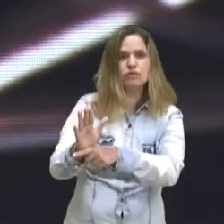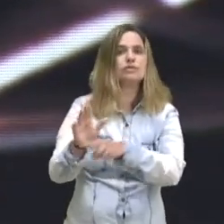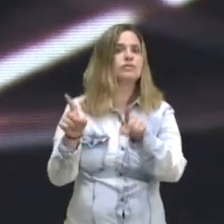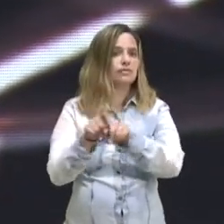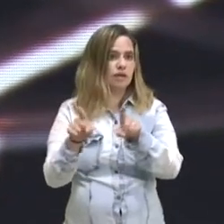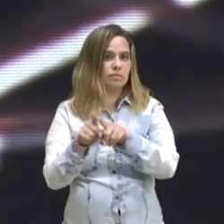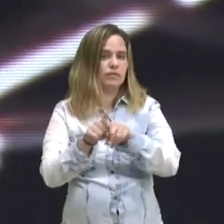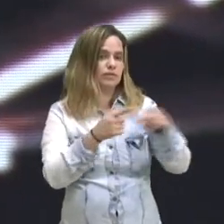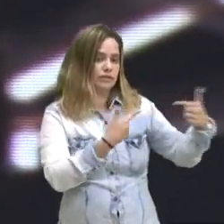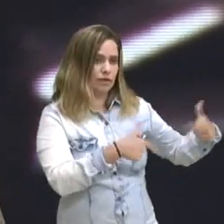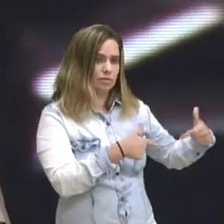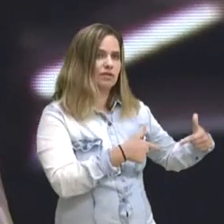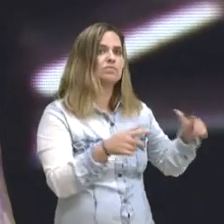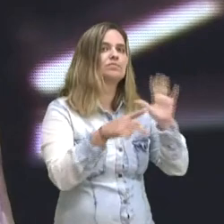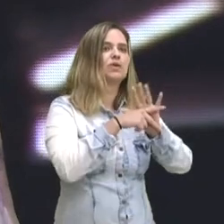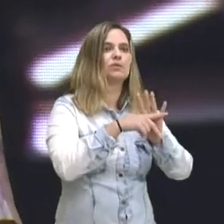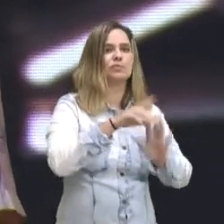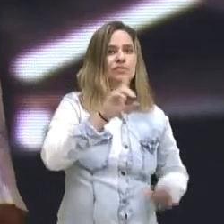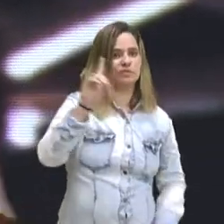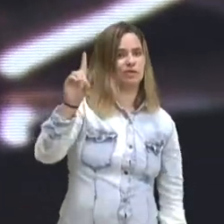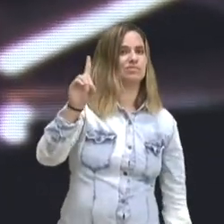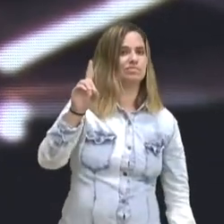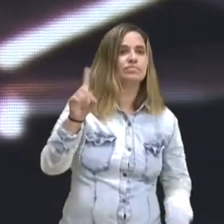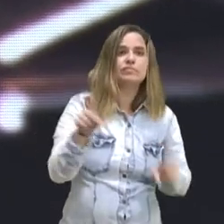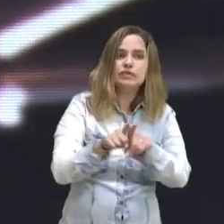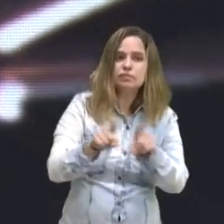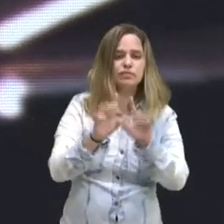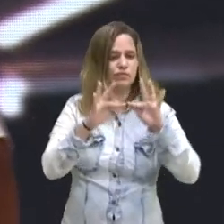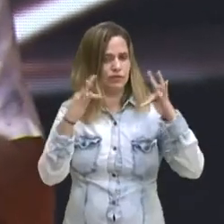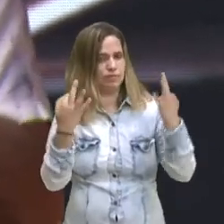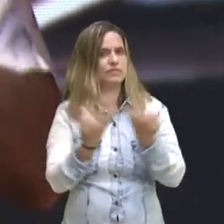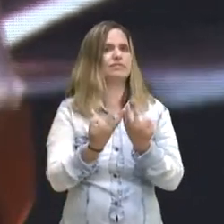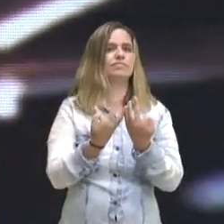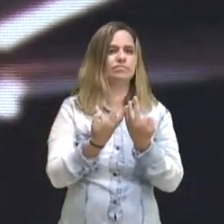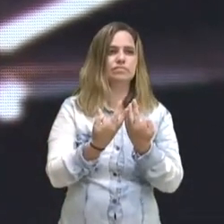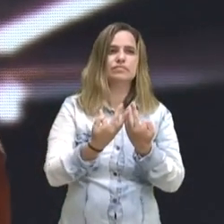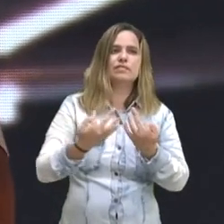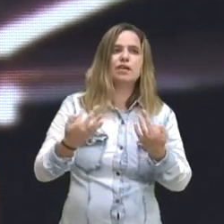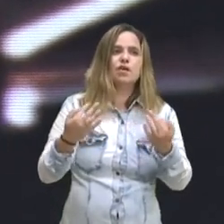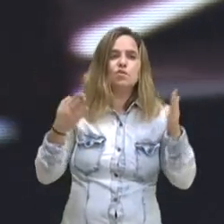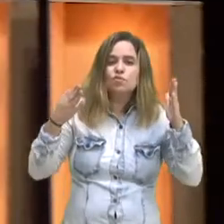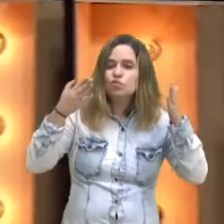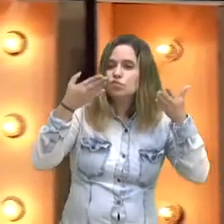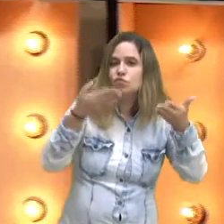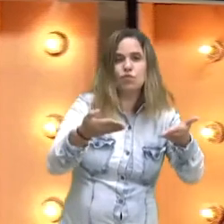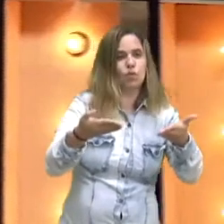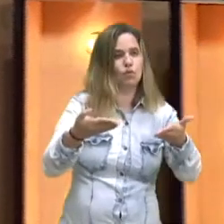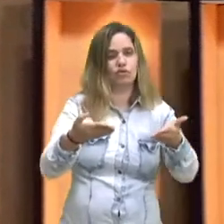obra de Deus, mas prosperaram para eles como família também, ter um momento gostoso deles. É necessário!